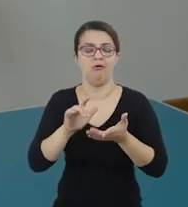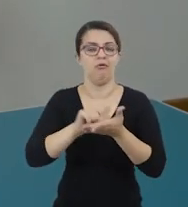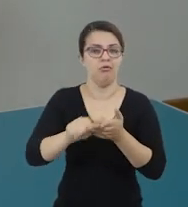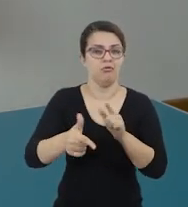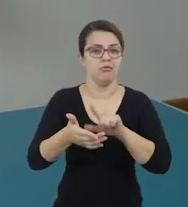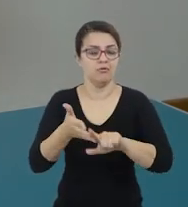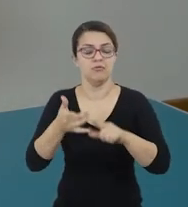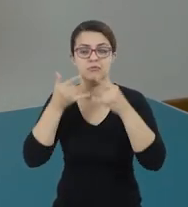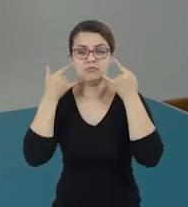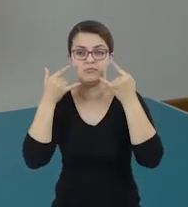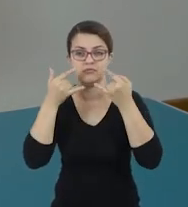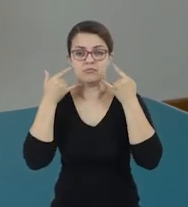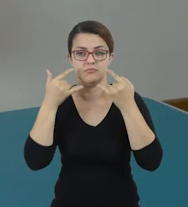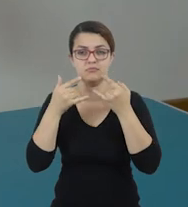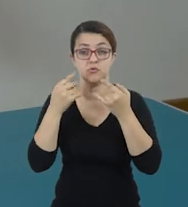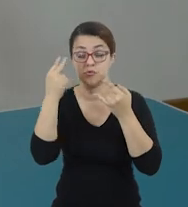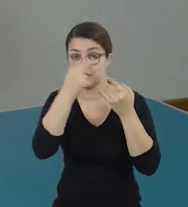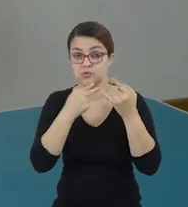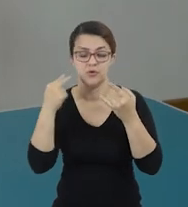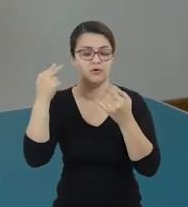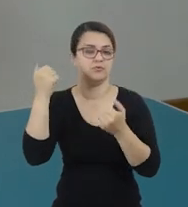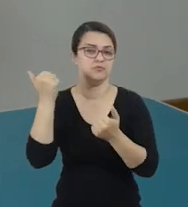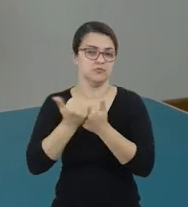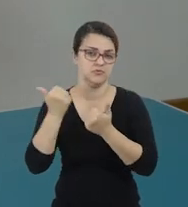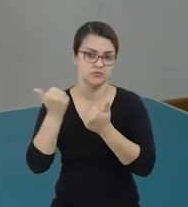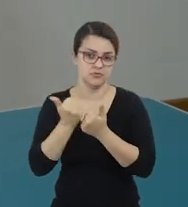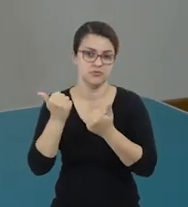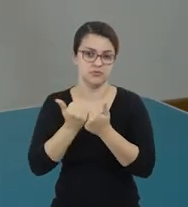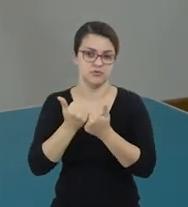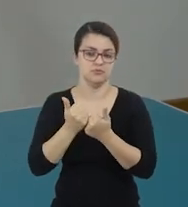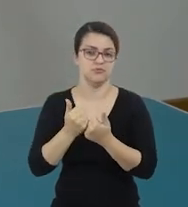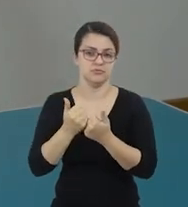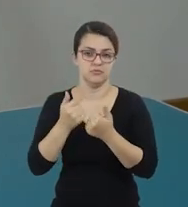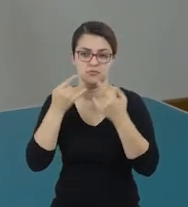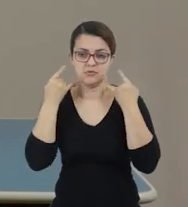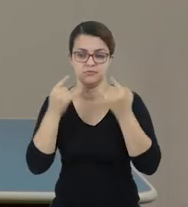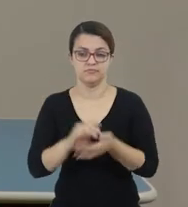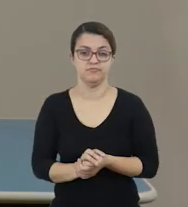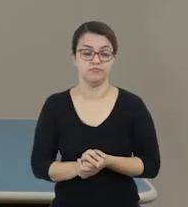qualquer local, usando a sua máscara e trocando ela a cada 2 horas.